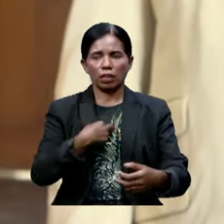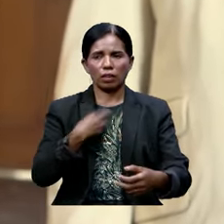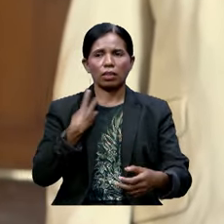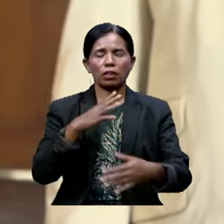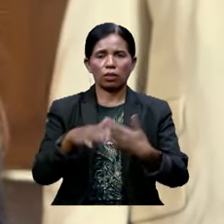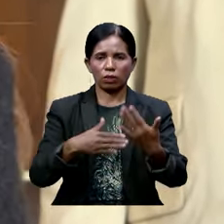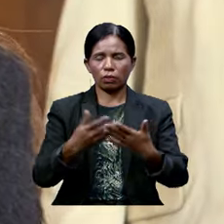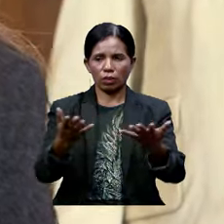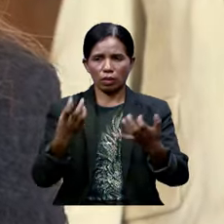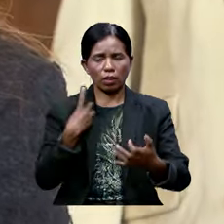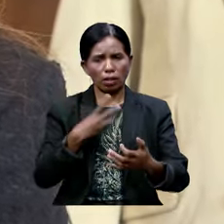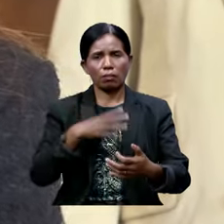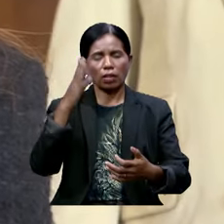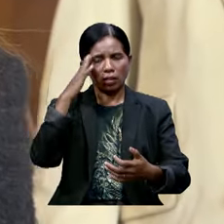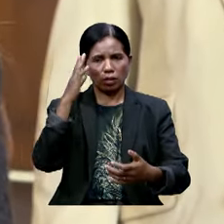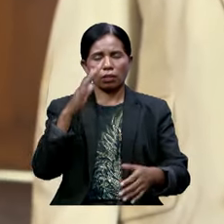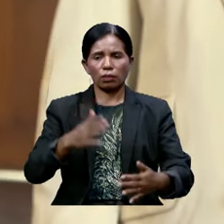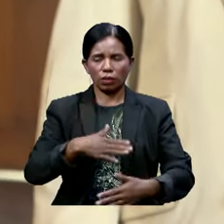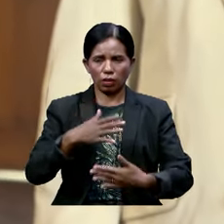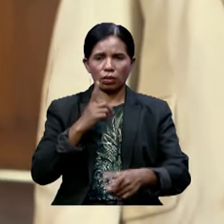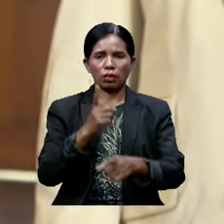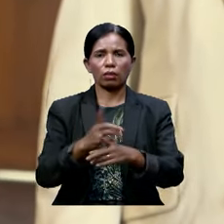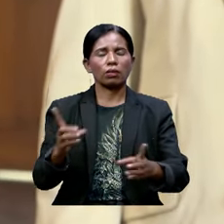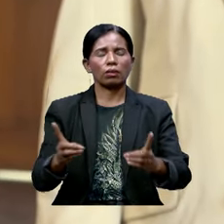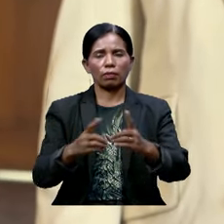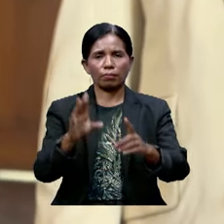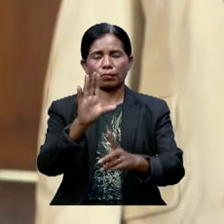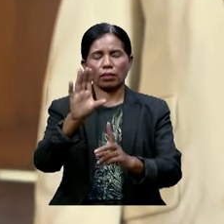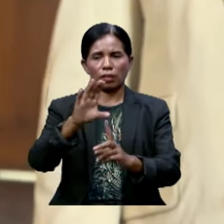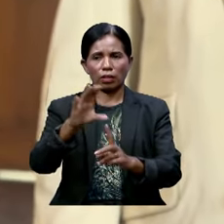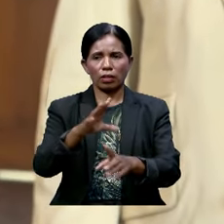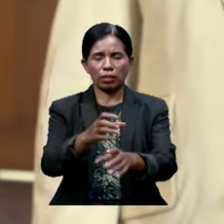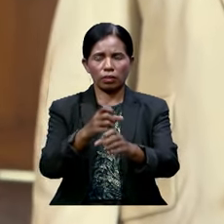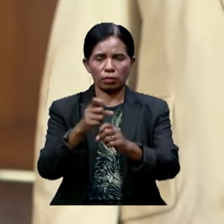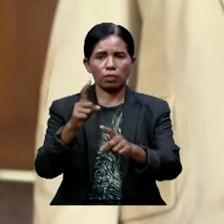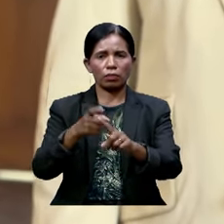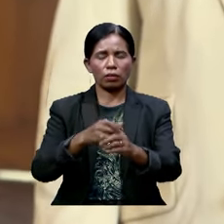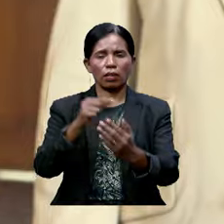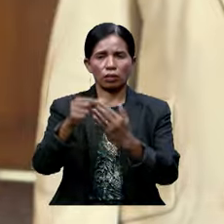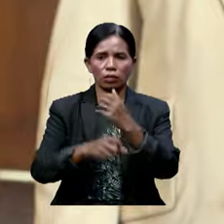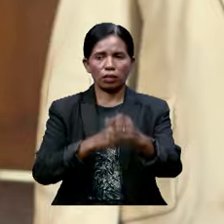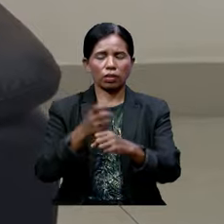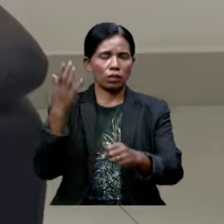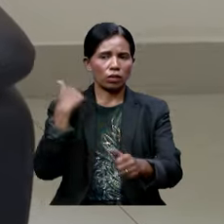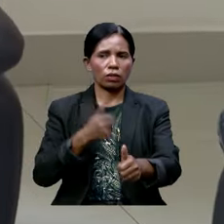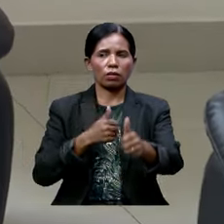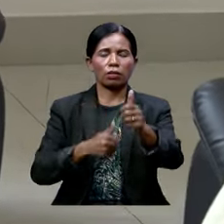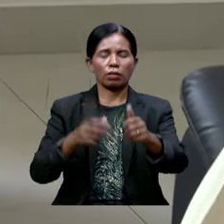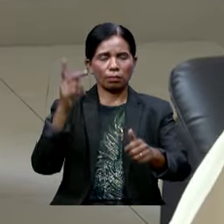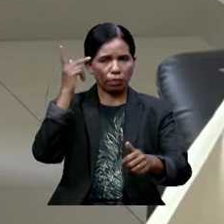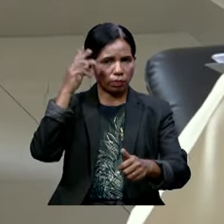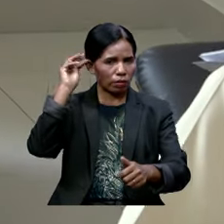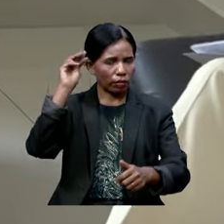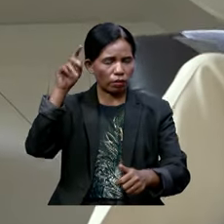cara tanto a minha não é contente teve só. Coordenadora grupo refere se posse e a fula na agosto tinham quanto baseia ba despacho o primeiro-ministro